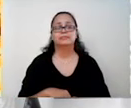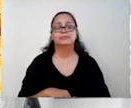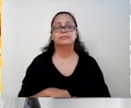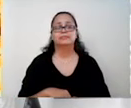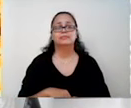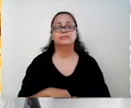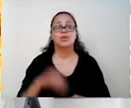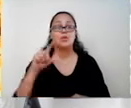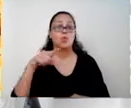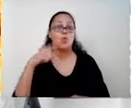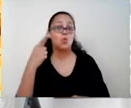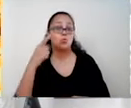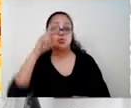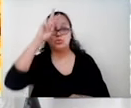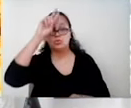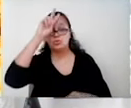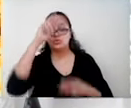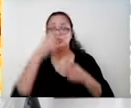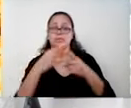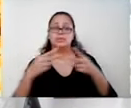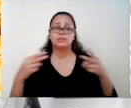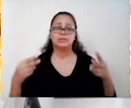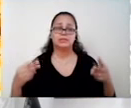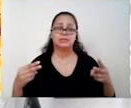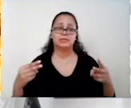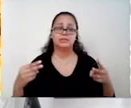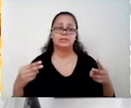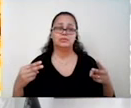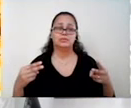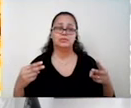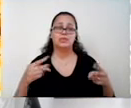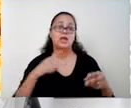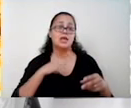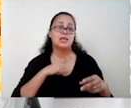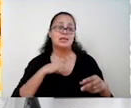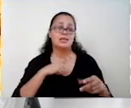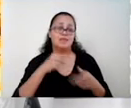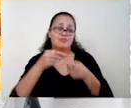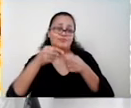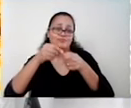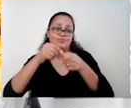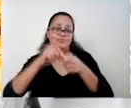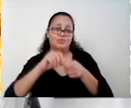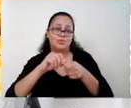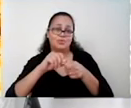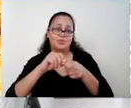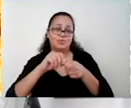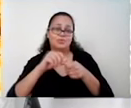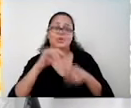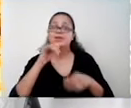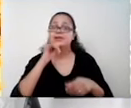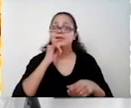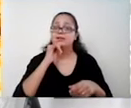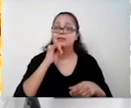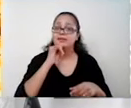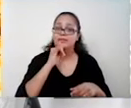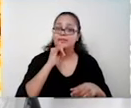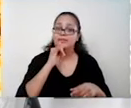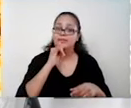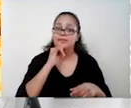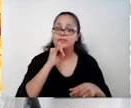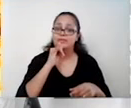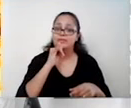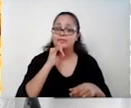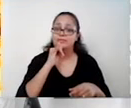Outros insetos. No canto superior esquerdo nós temos um piolho, que, ao exemplo da traça dos livros e da pulga que se encontra